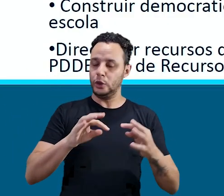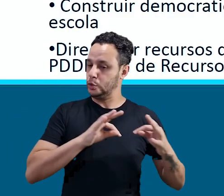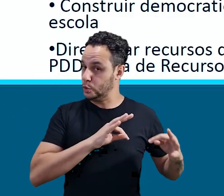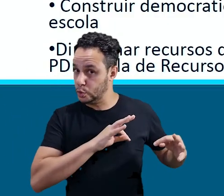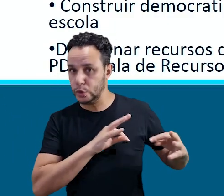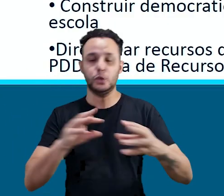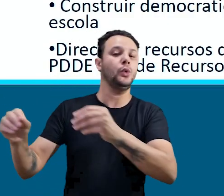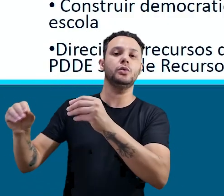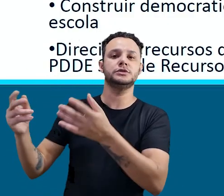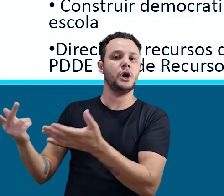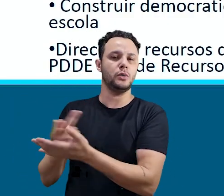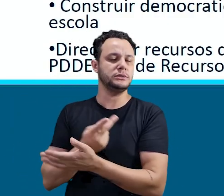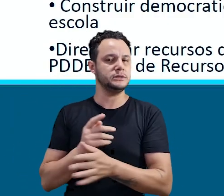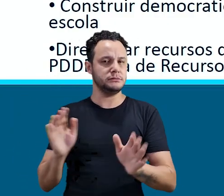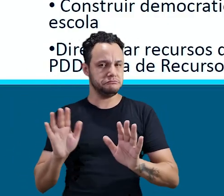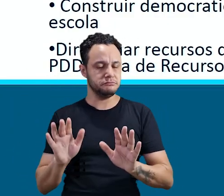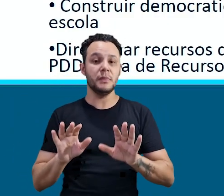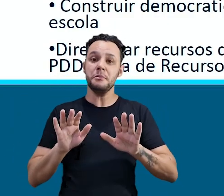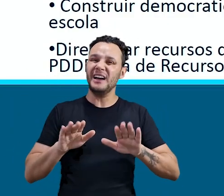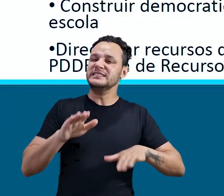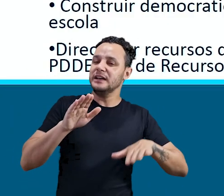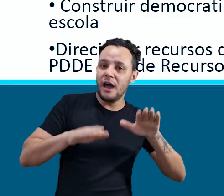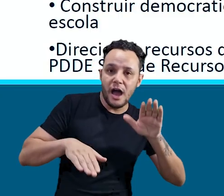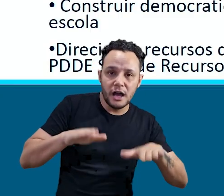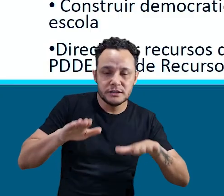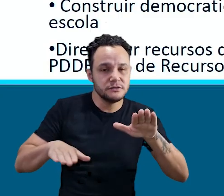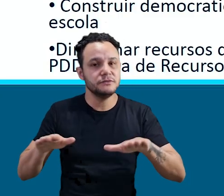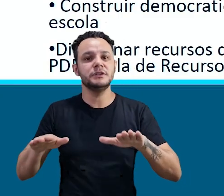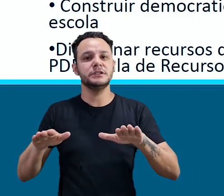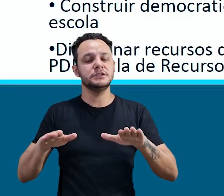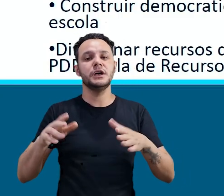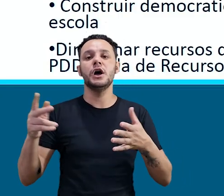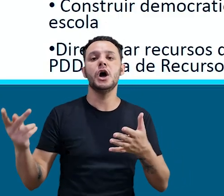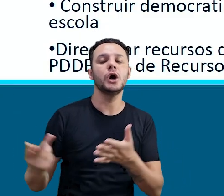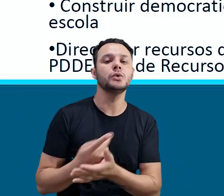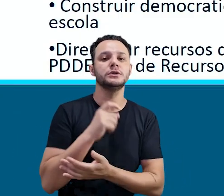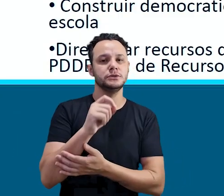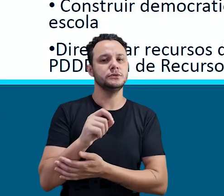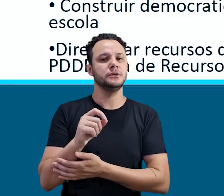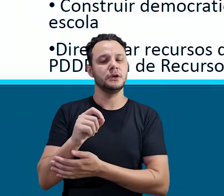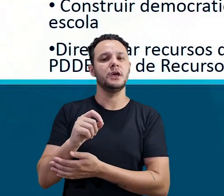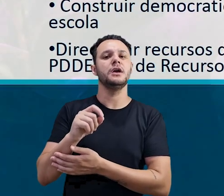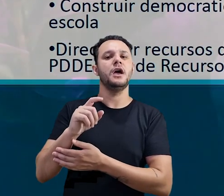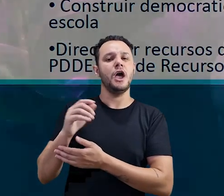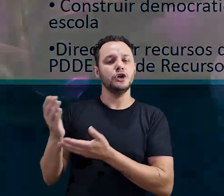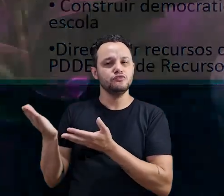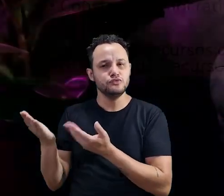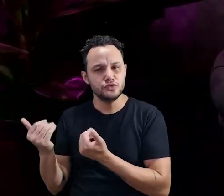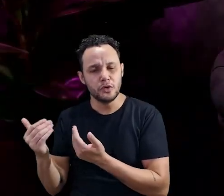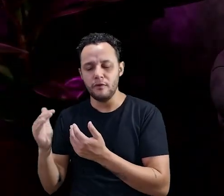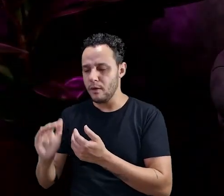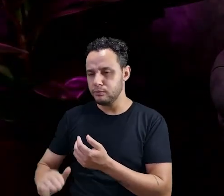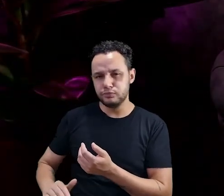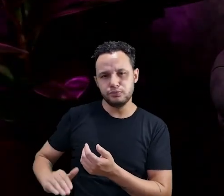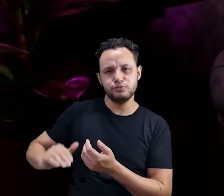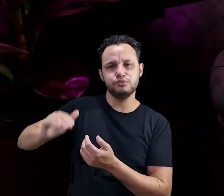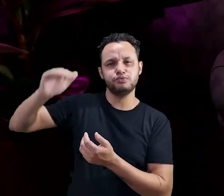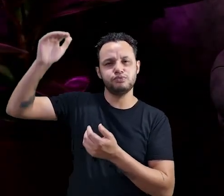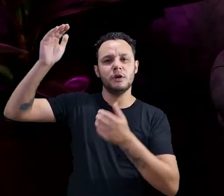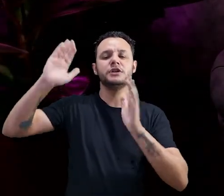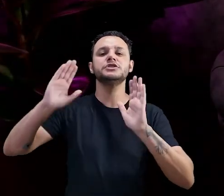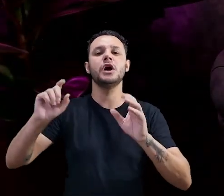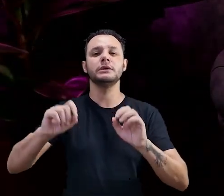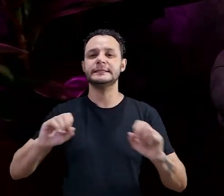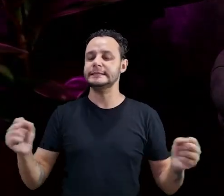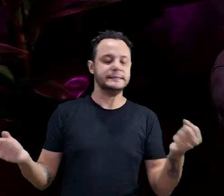absolutamente não significa que toda criança autista terá, mas às vezes eu tenho crianças ou adolescentes que já são grandes, fortes,